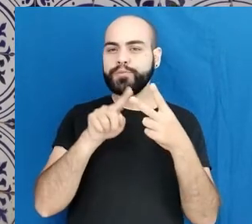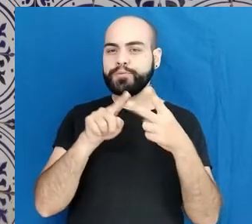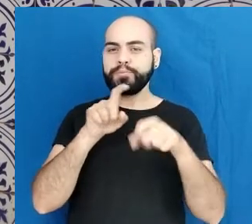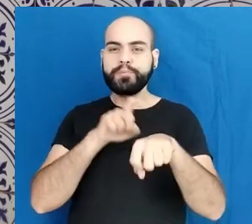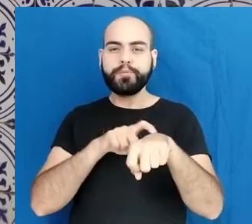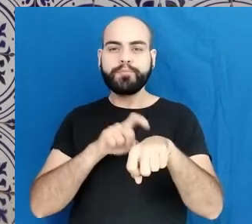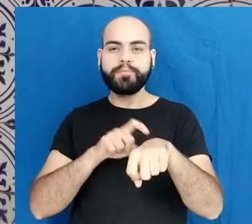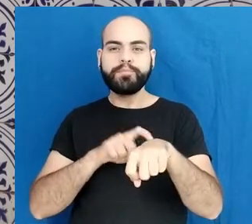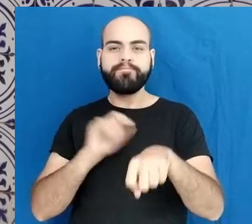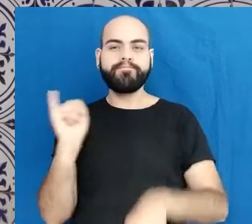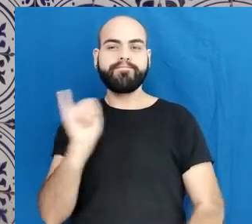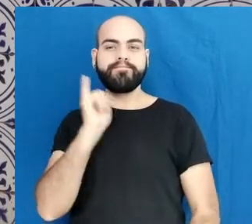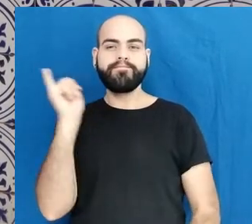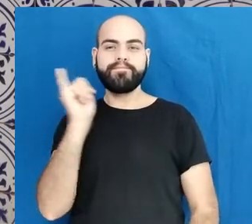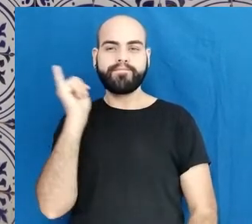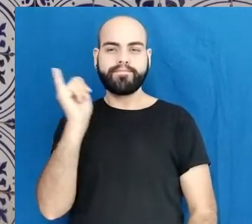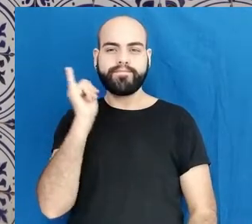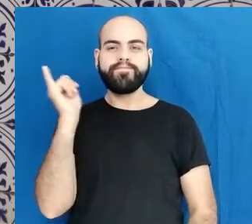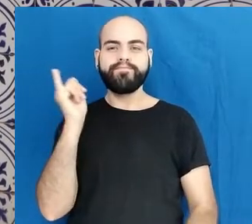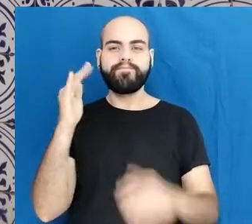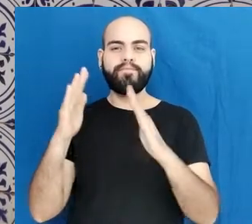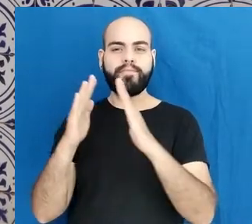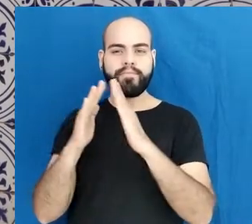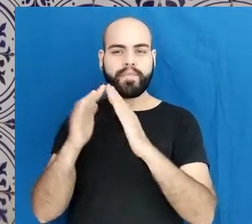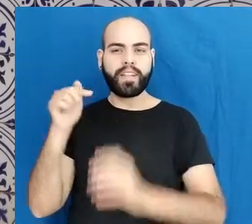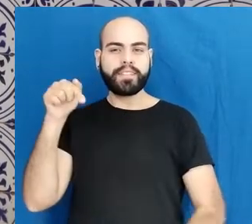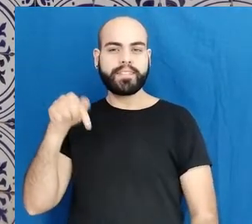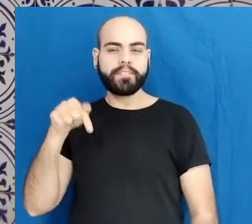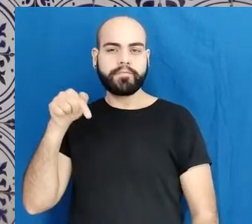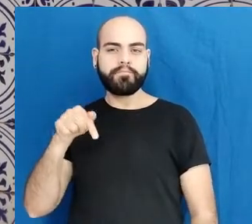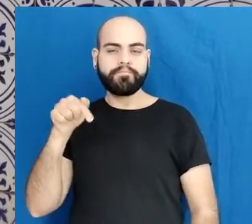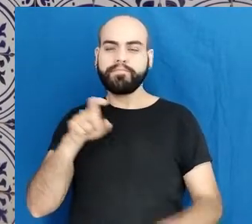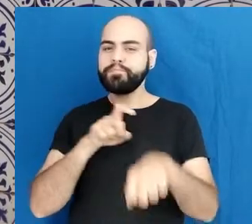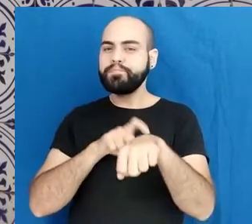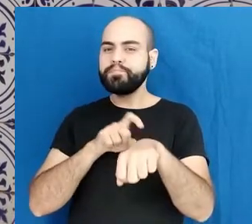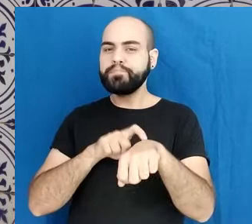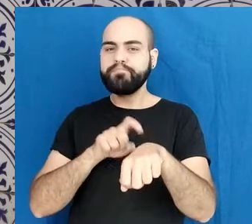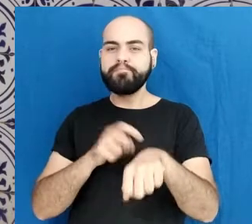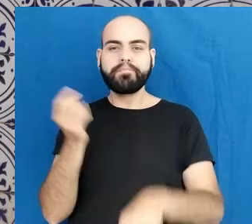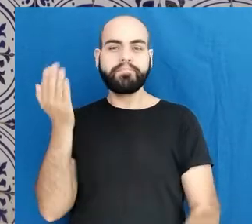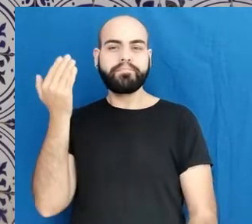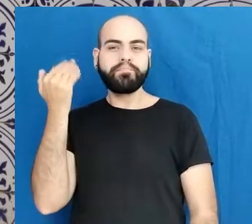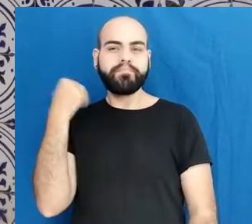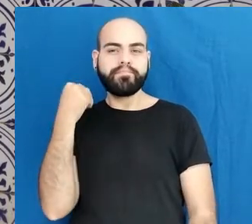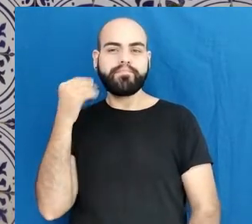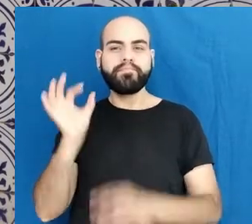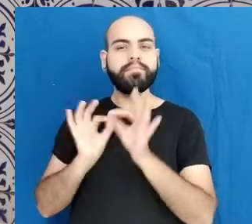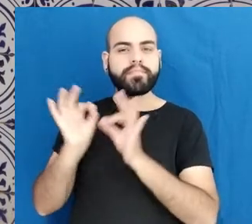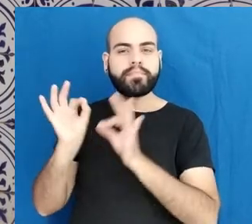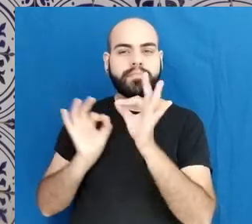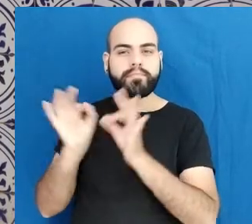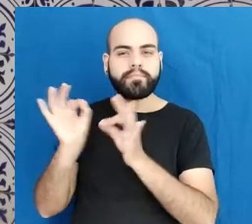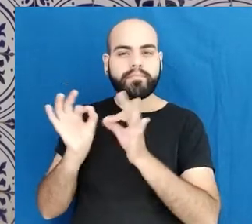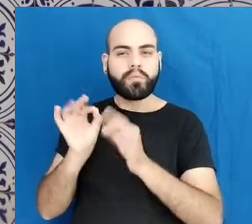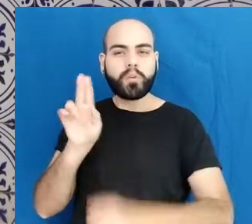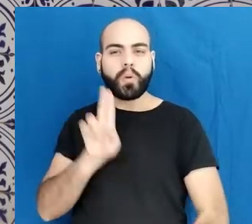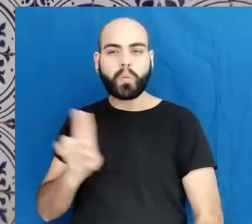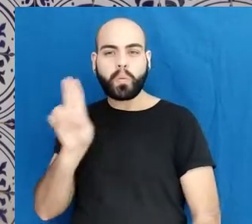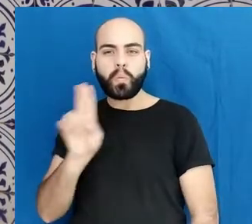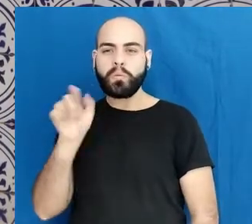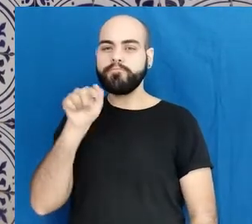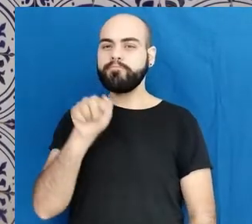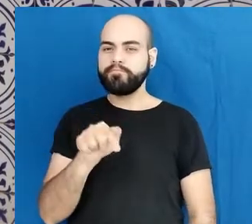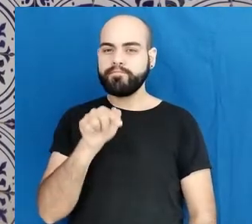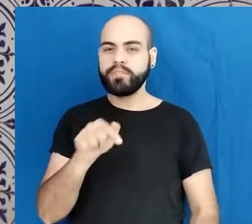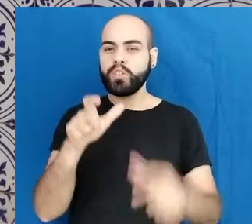dois importantes períodos da história da casa. Períodos esses em que um outro futuro foi imaginado para esse espaço,